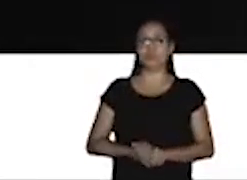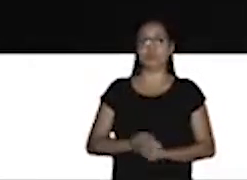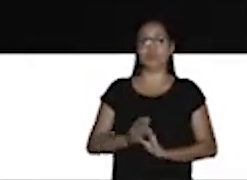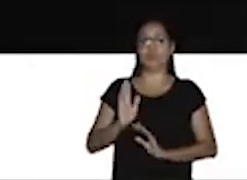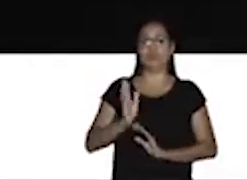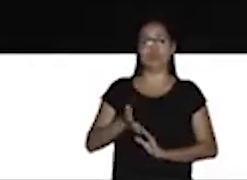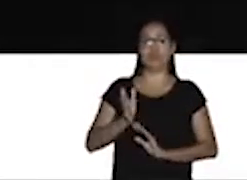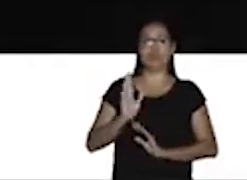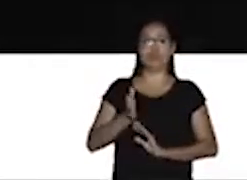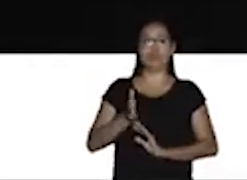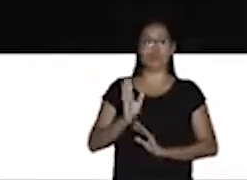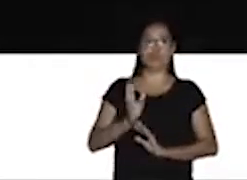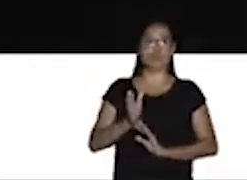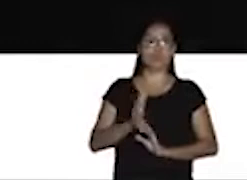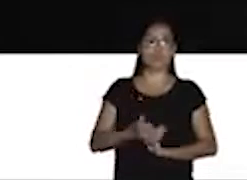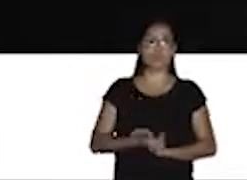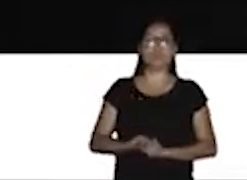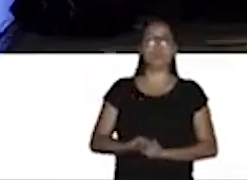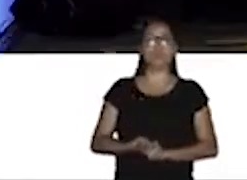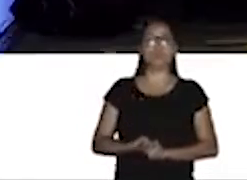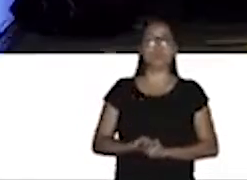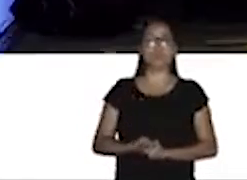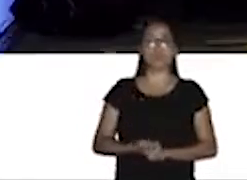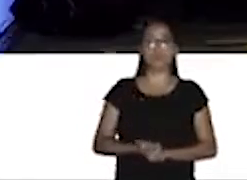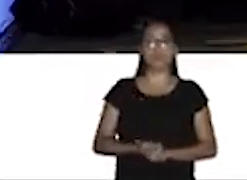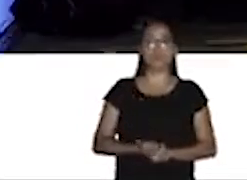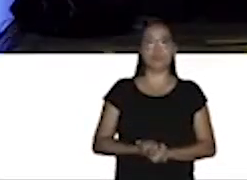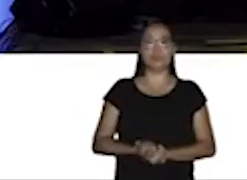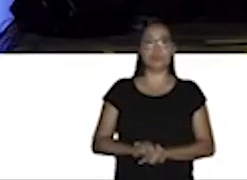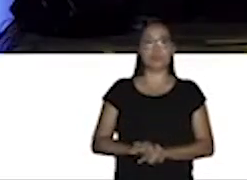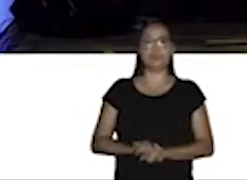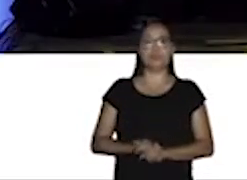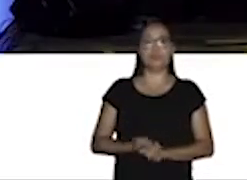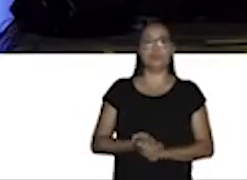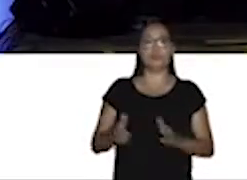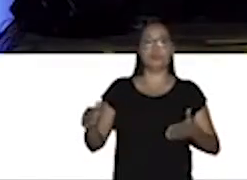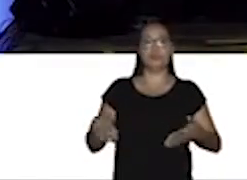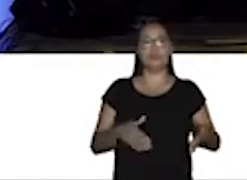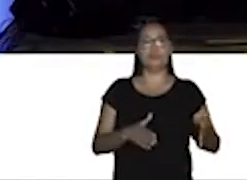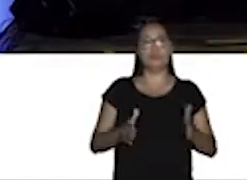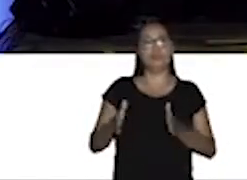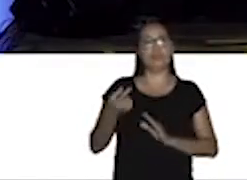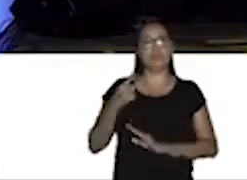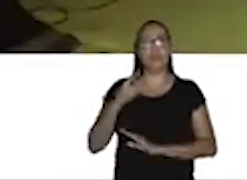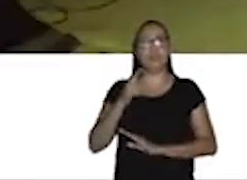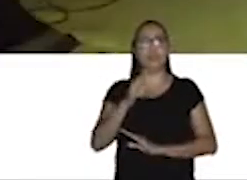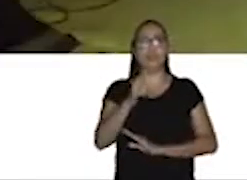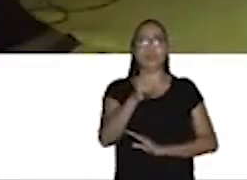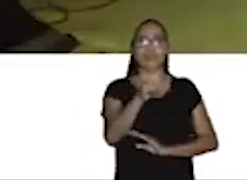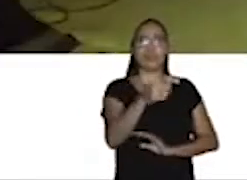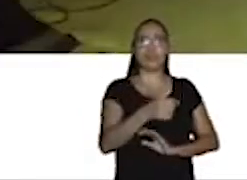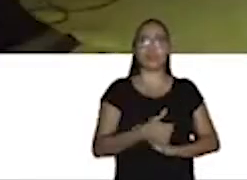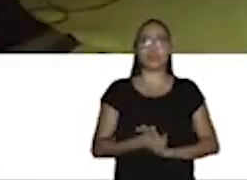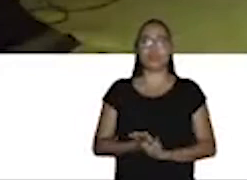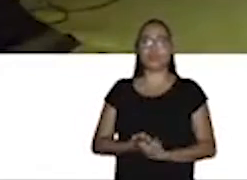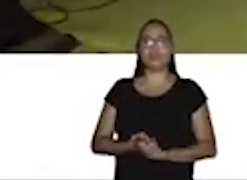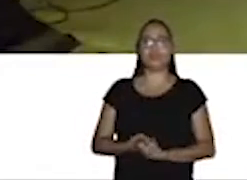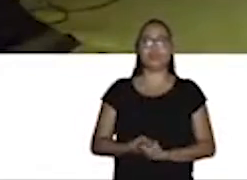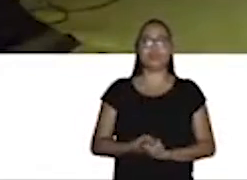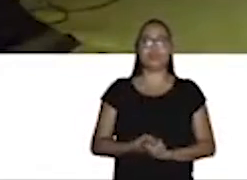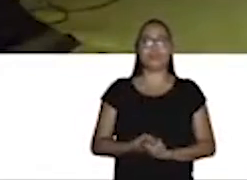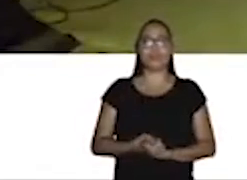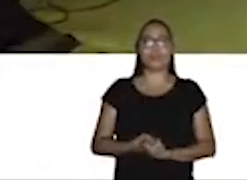Dobrando o cotovelo no cercado, a estrada estendia-se deserta.